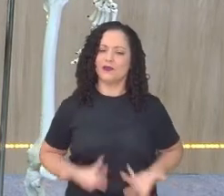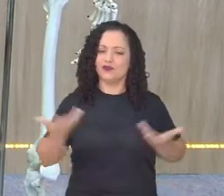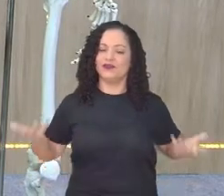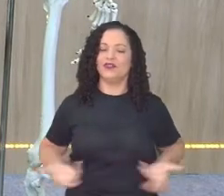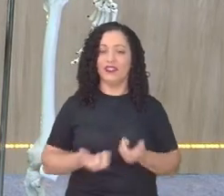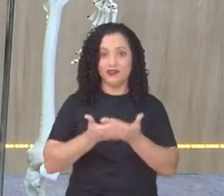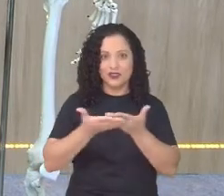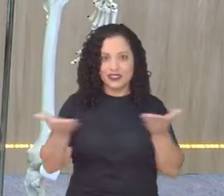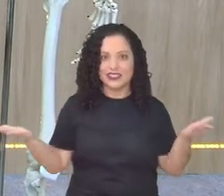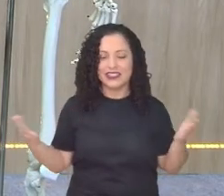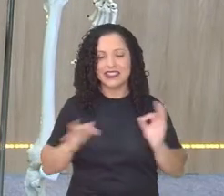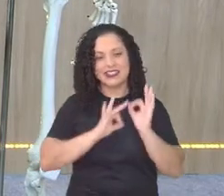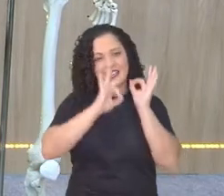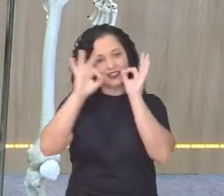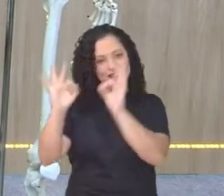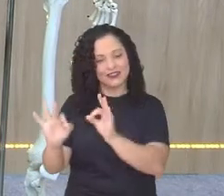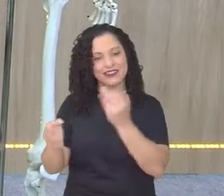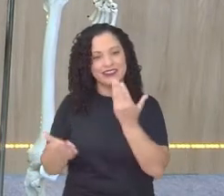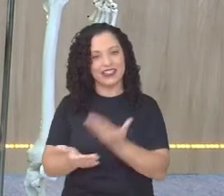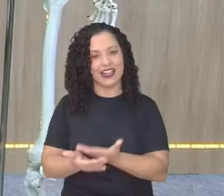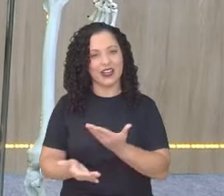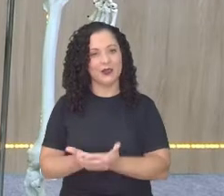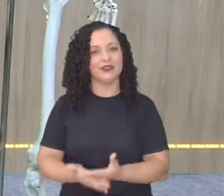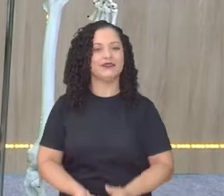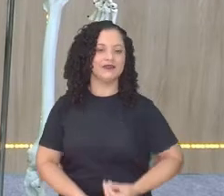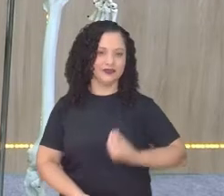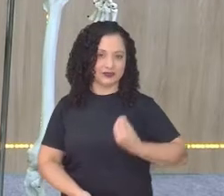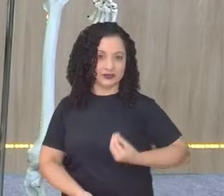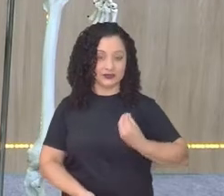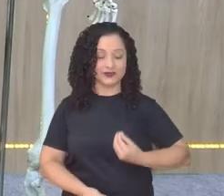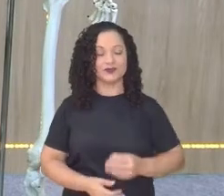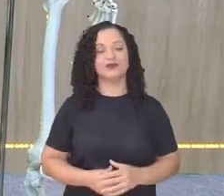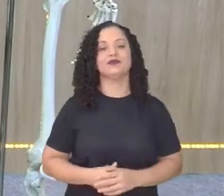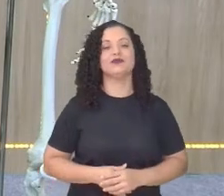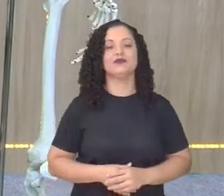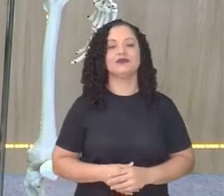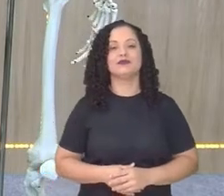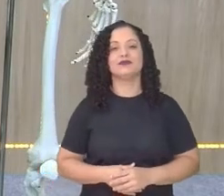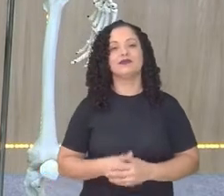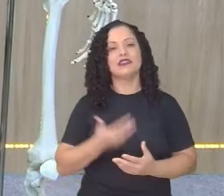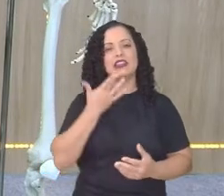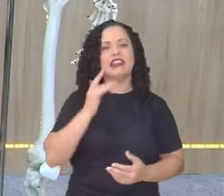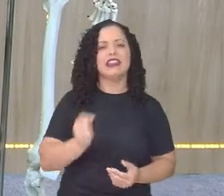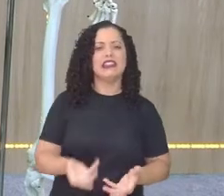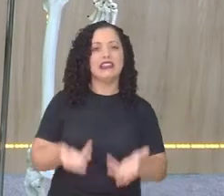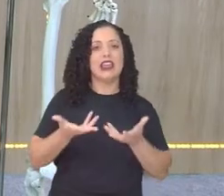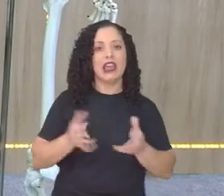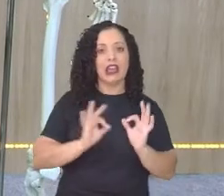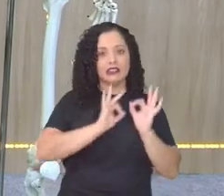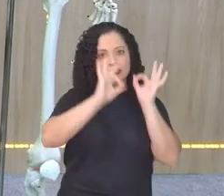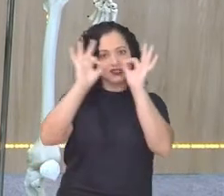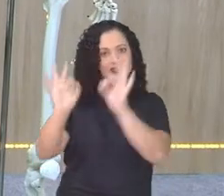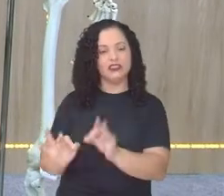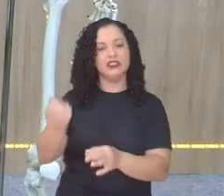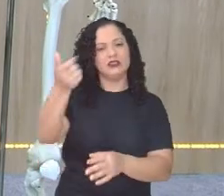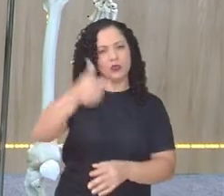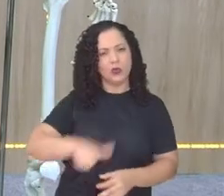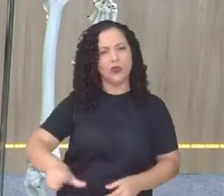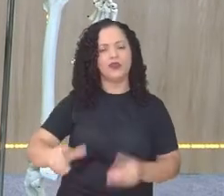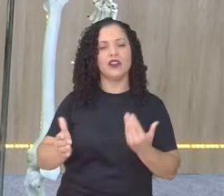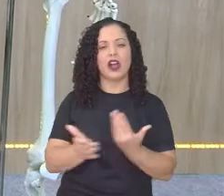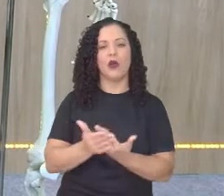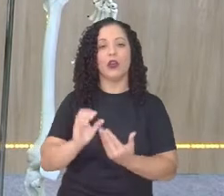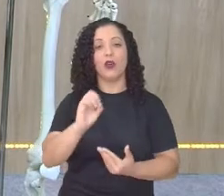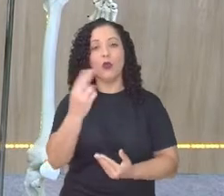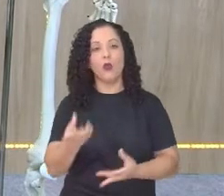a assistirem essa aula ao vivo, né? Mas, para quem quer rever essa aula ou quer indicar essa aula para